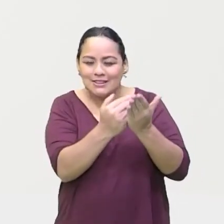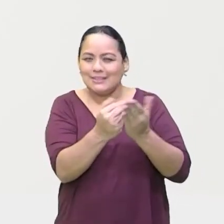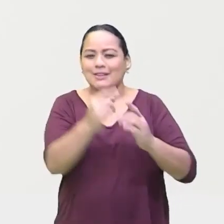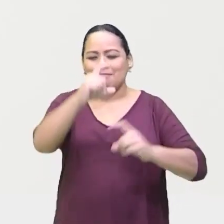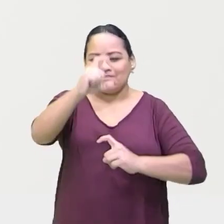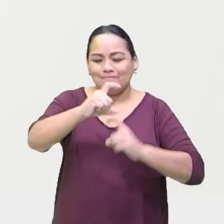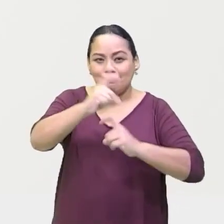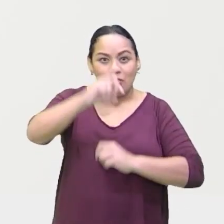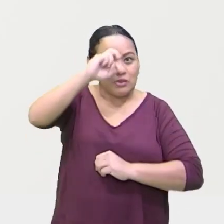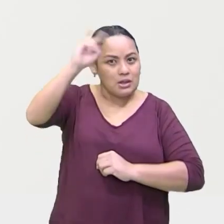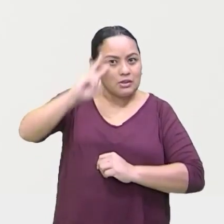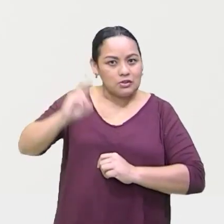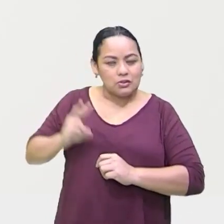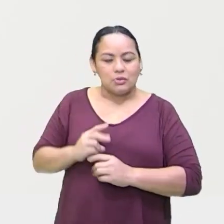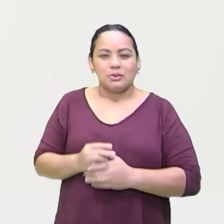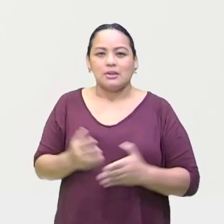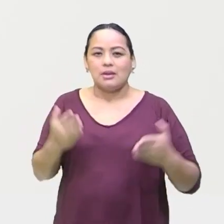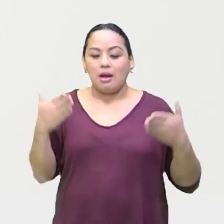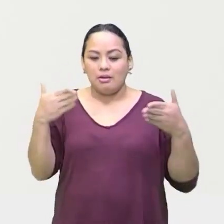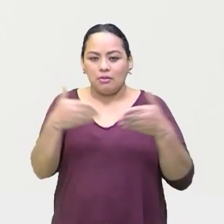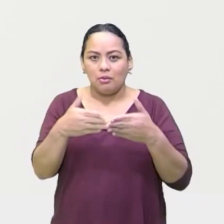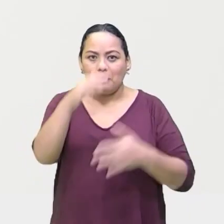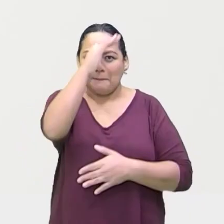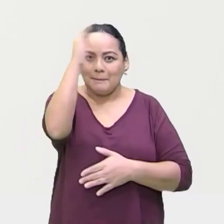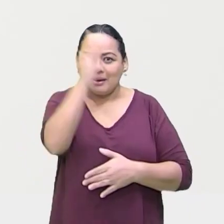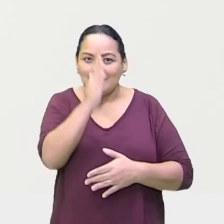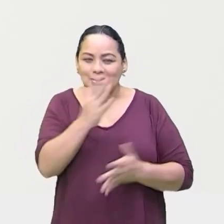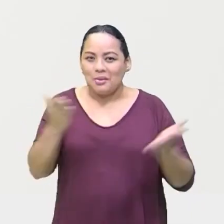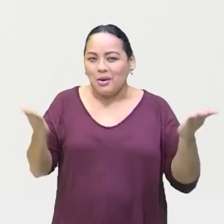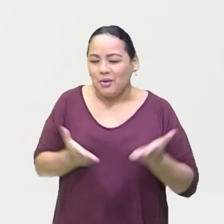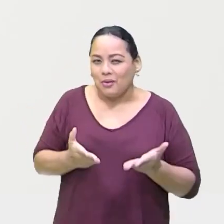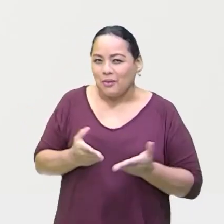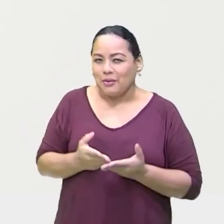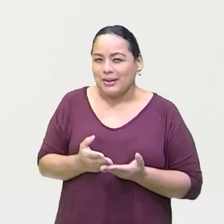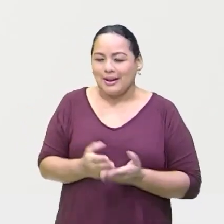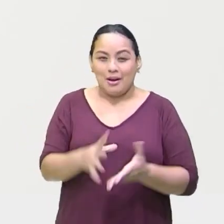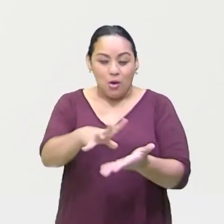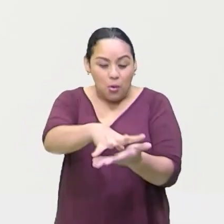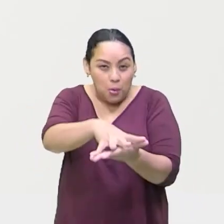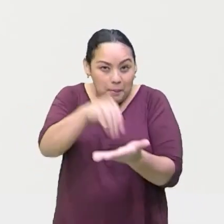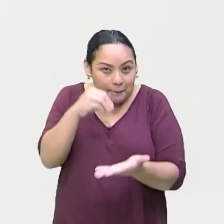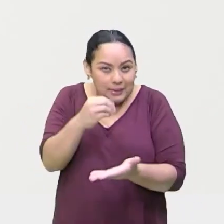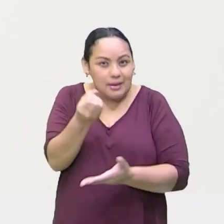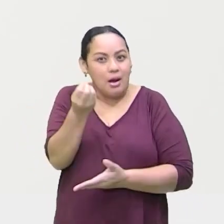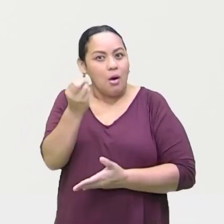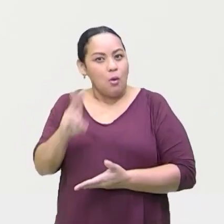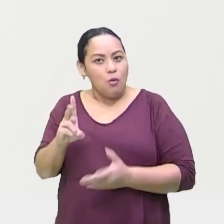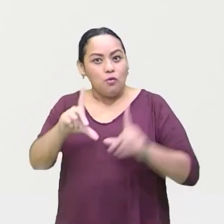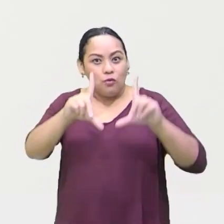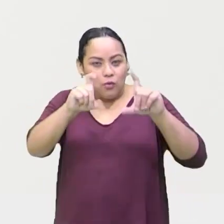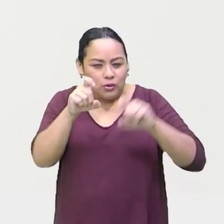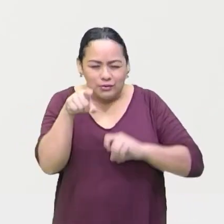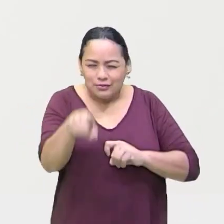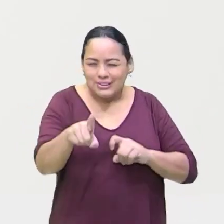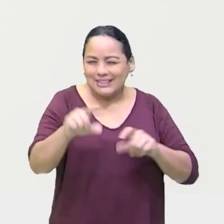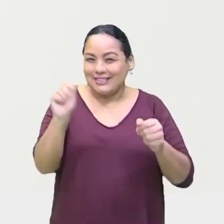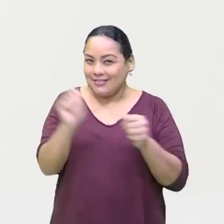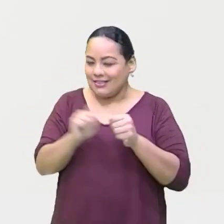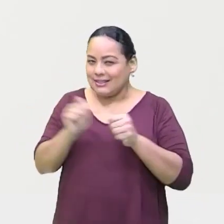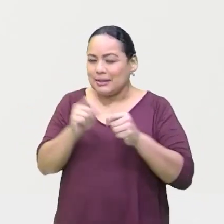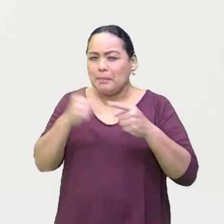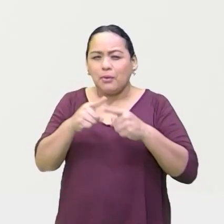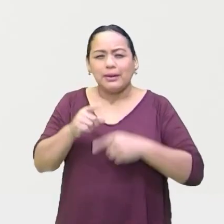crianças. Vamos agora para o Brasil. Eu quero que você copie ou você tire foto, tá certo? Porque